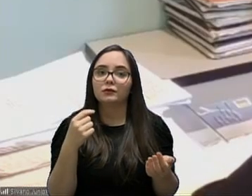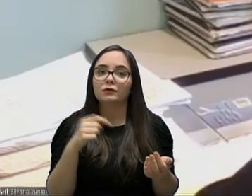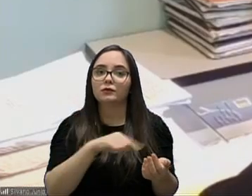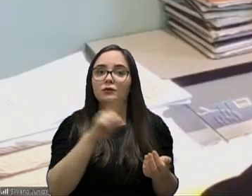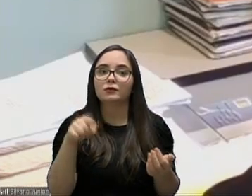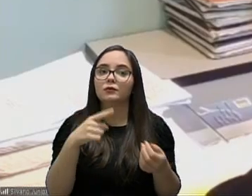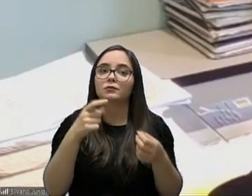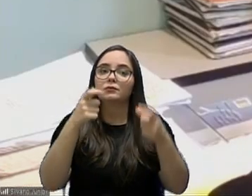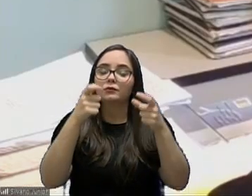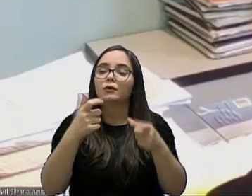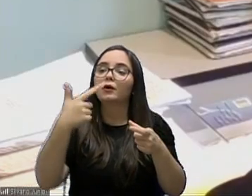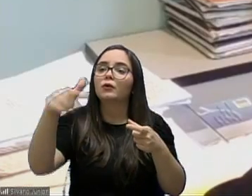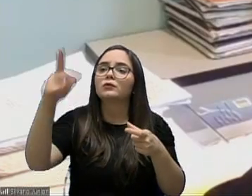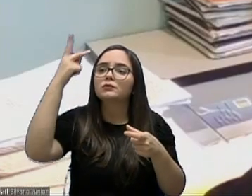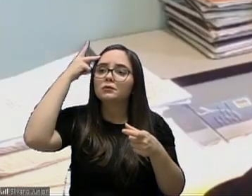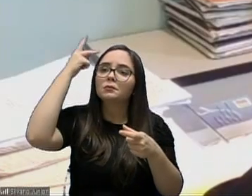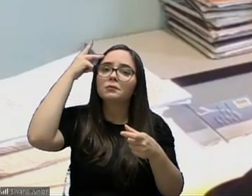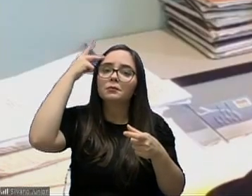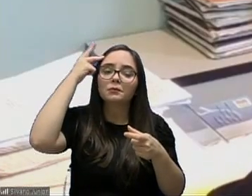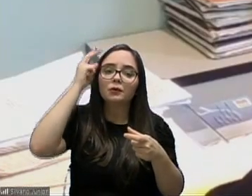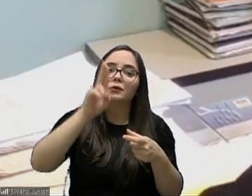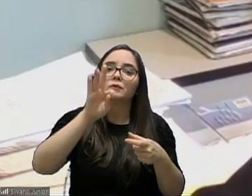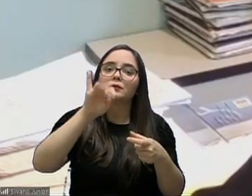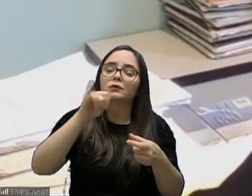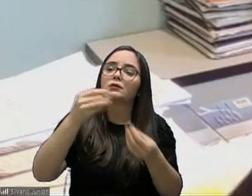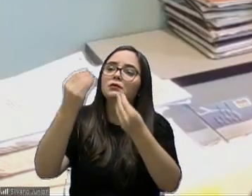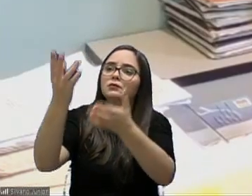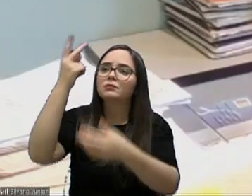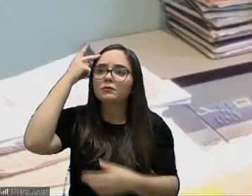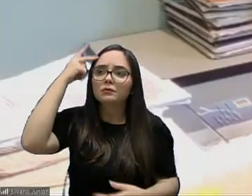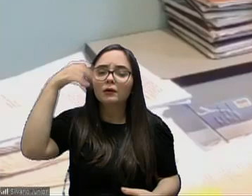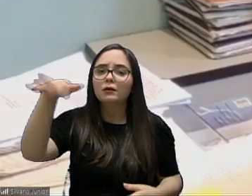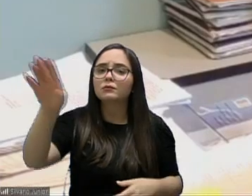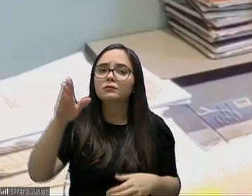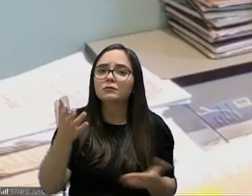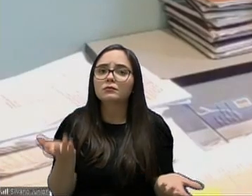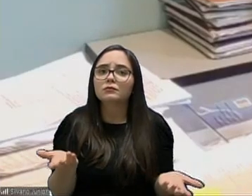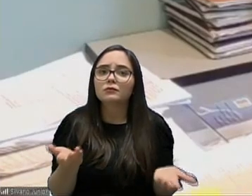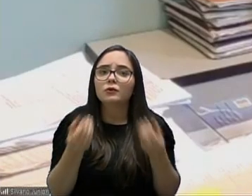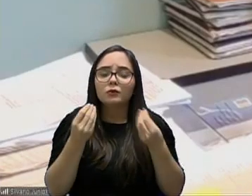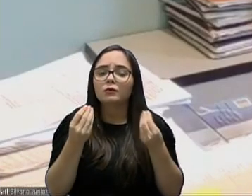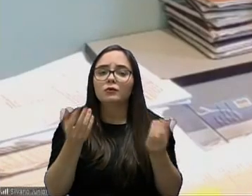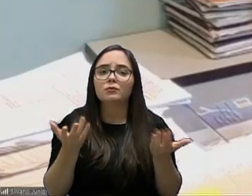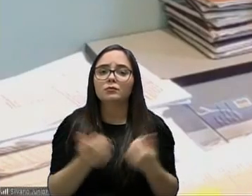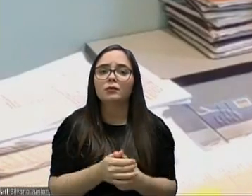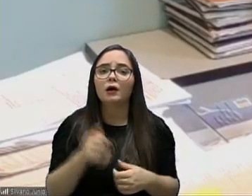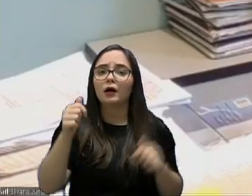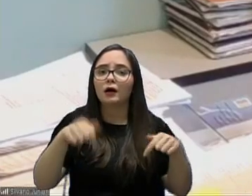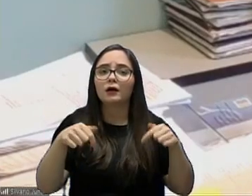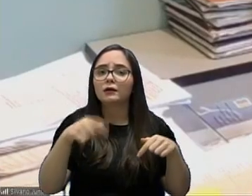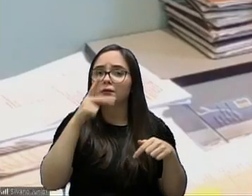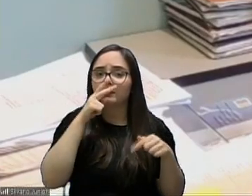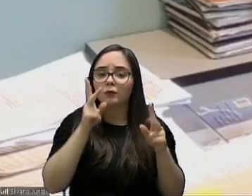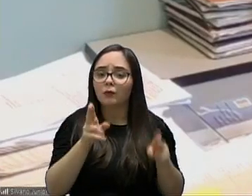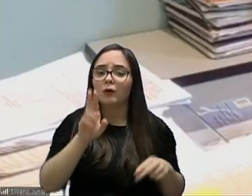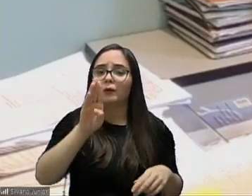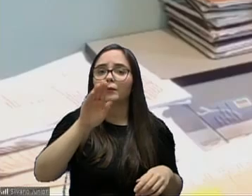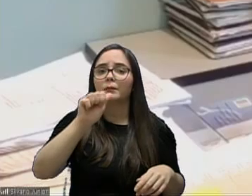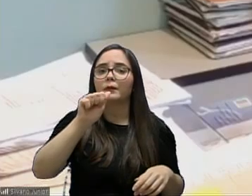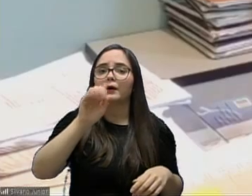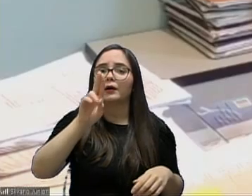mandar paciente para São Paulo, para outra cidade, sendo que é uma cidade que você acabou de falar, o orçamento igual a Barueri é